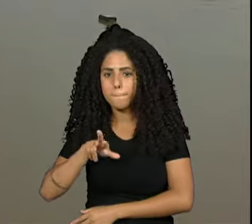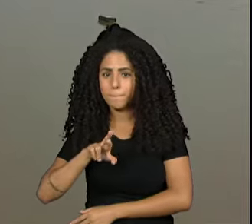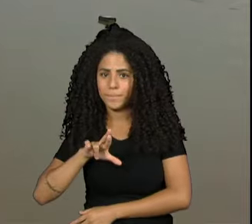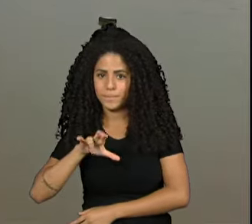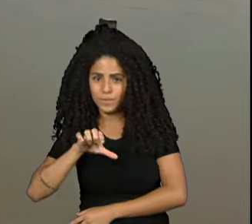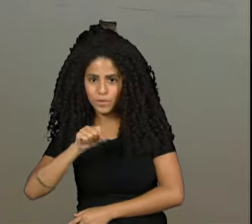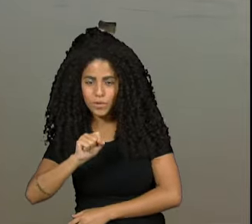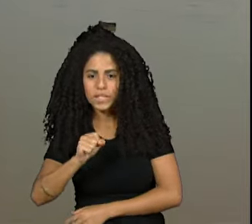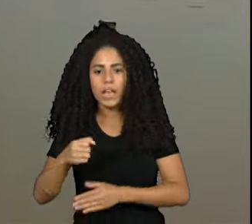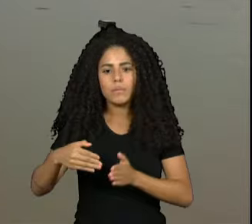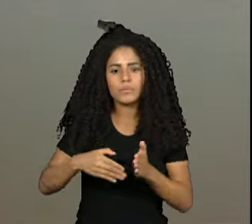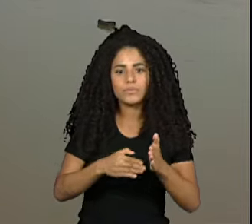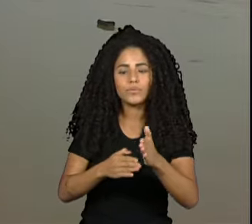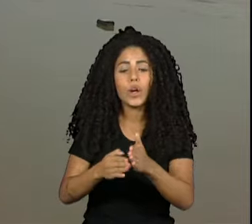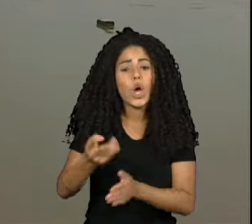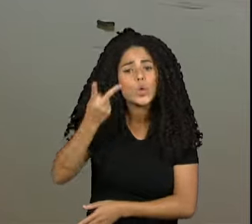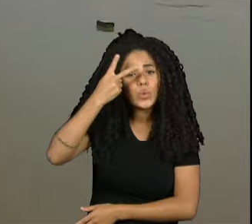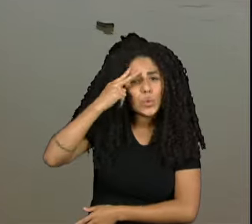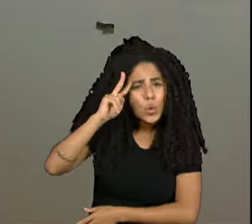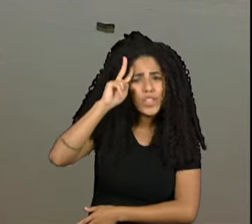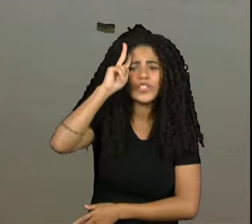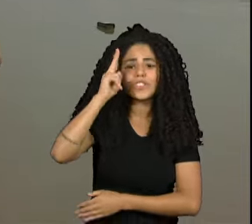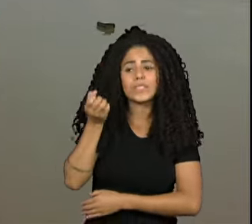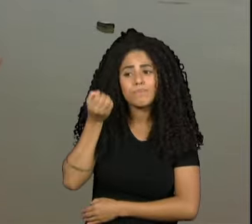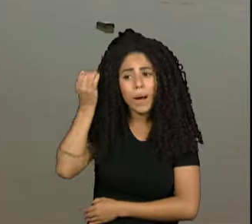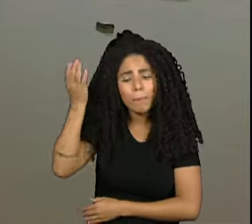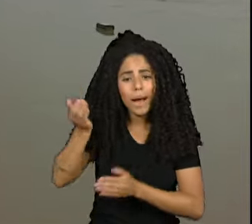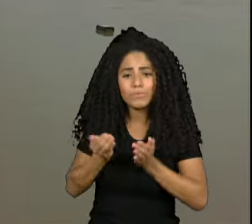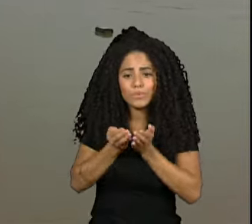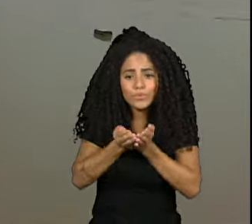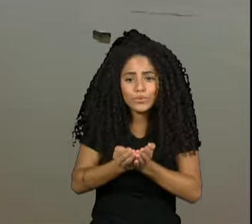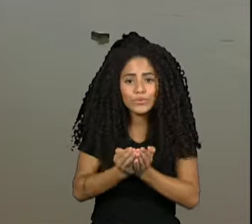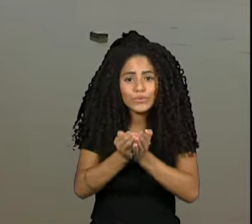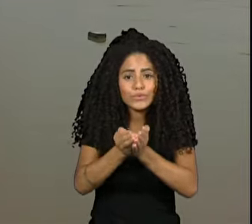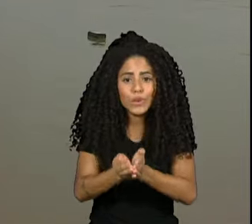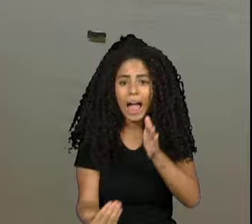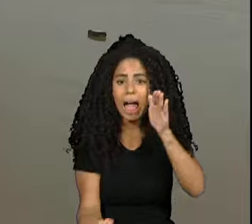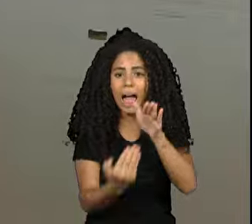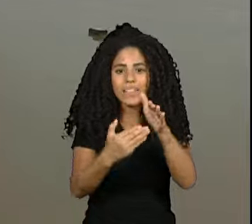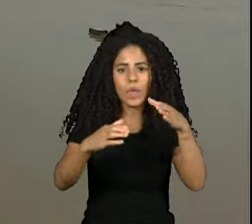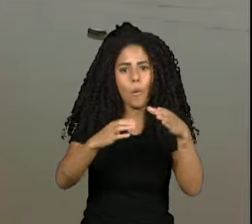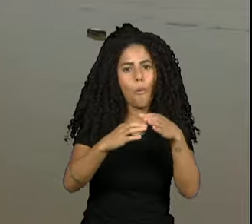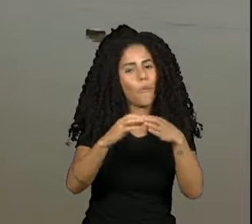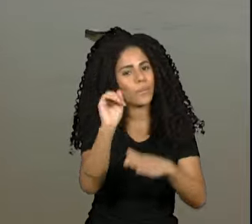Depois seguiram 2 dias de viagem até a comunidade. E aí se